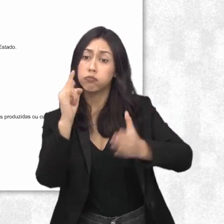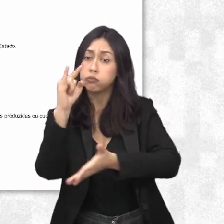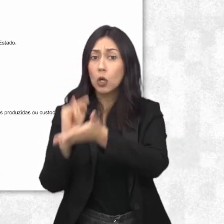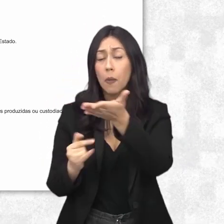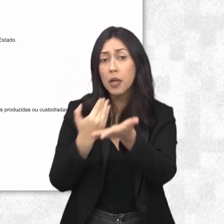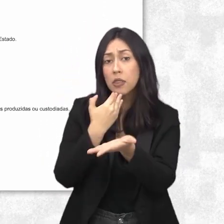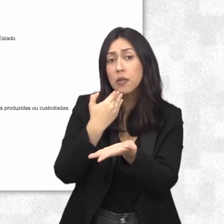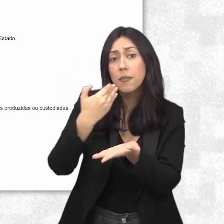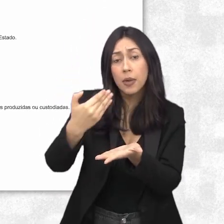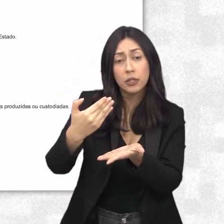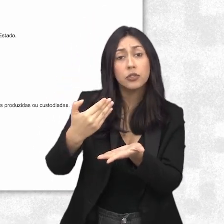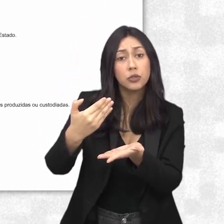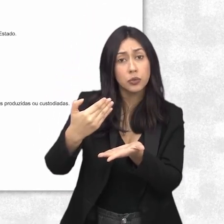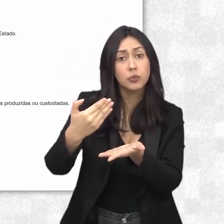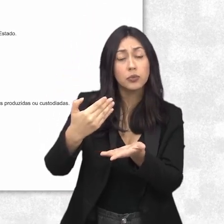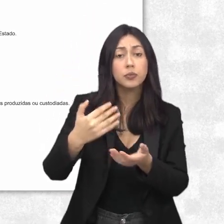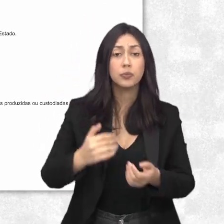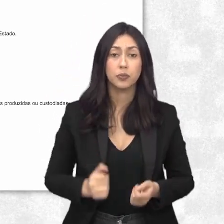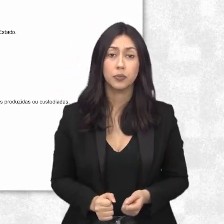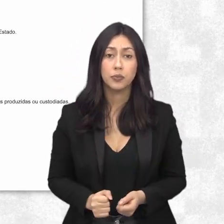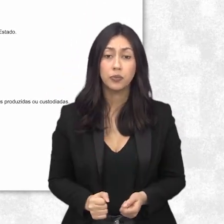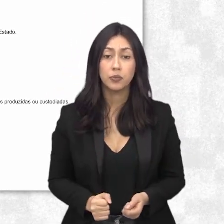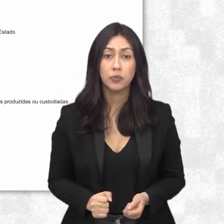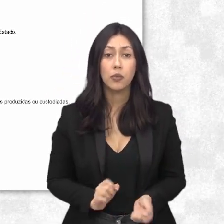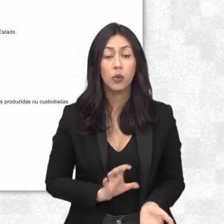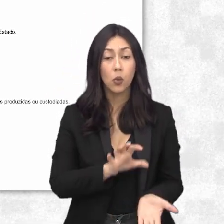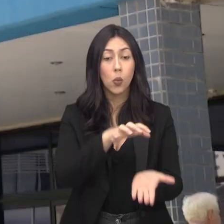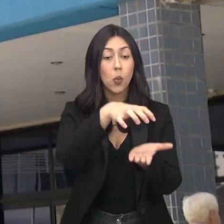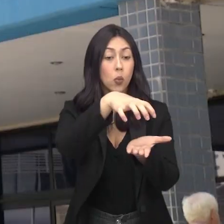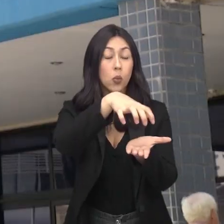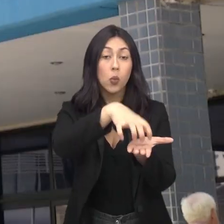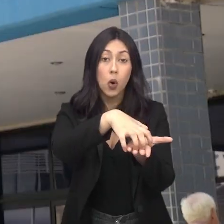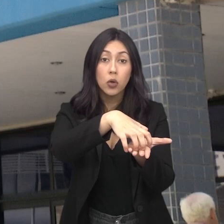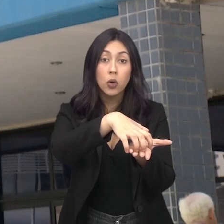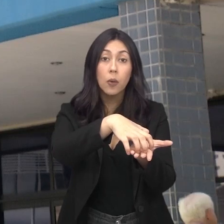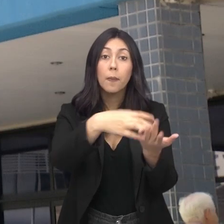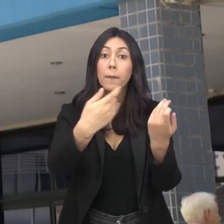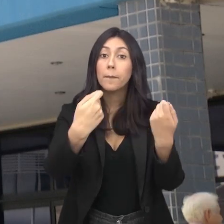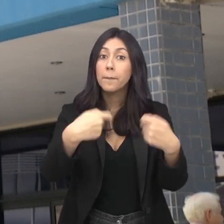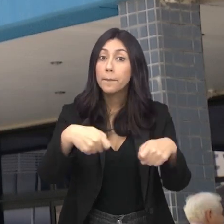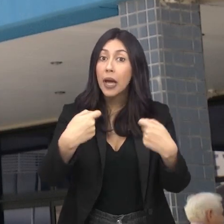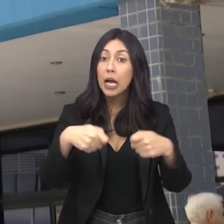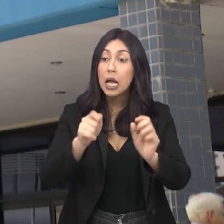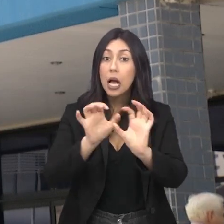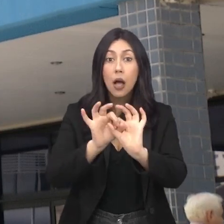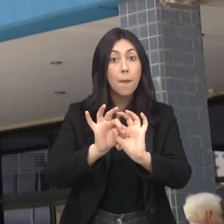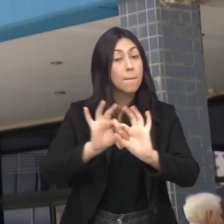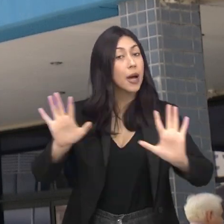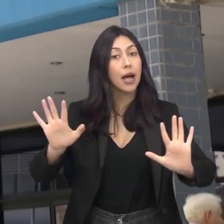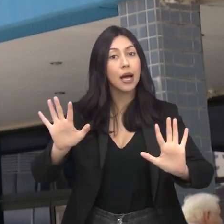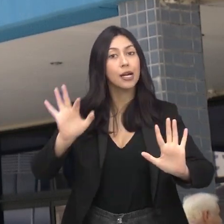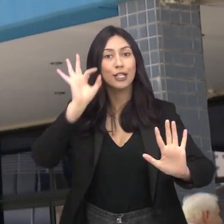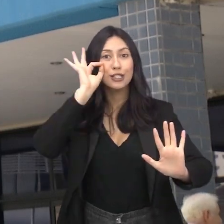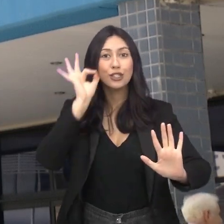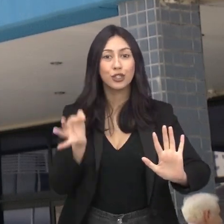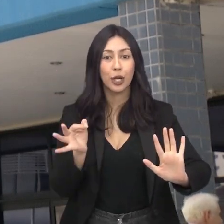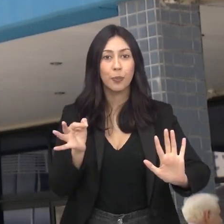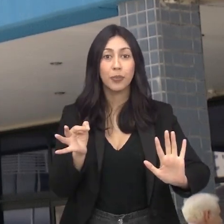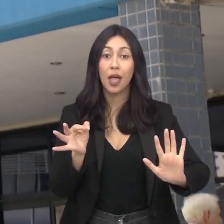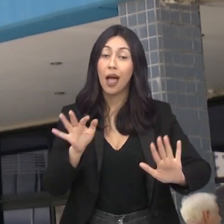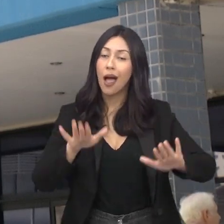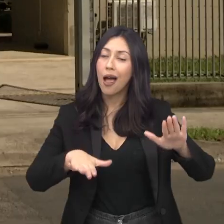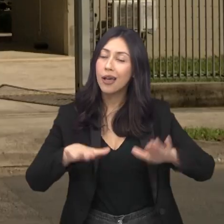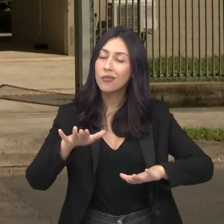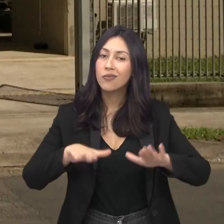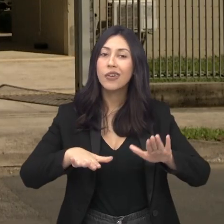uma petição que os requisitos legais estão preenchidos. O órgão ou entidade pública deve conceder o acesso